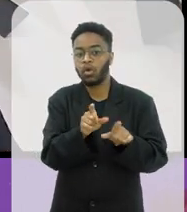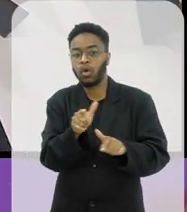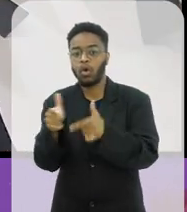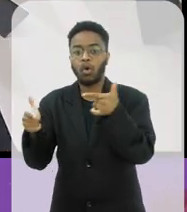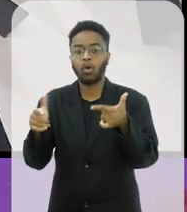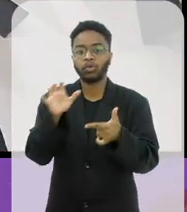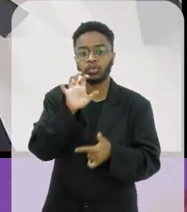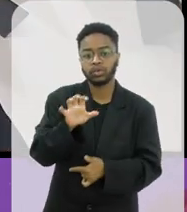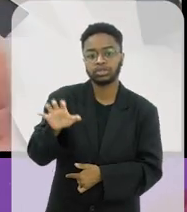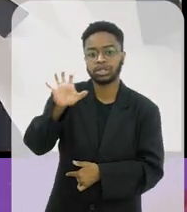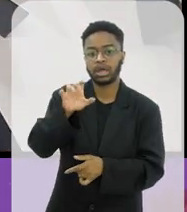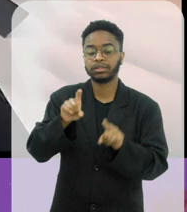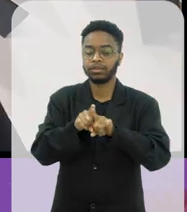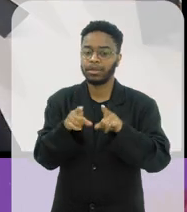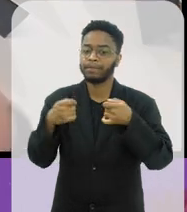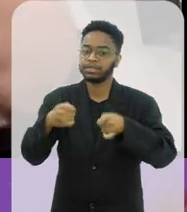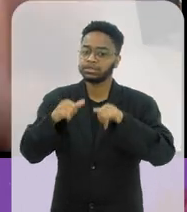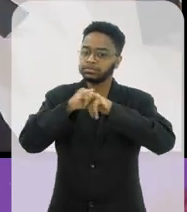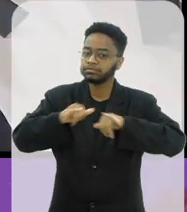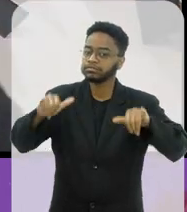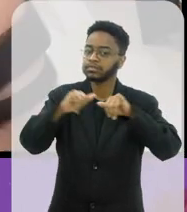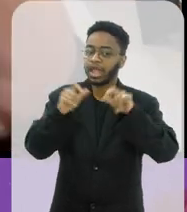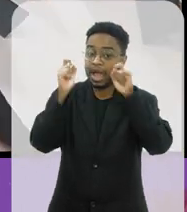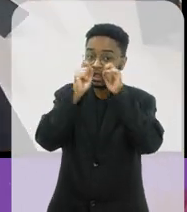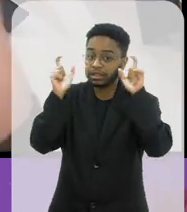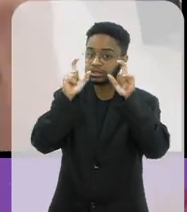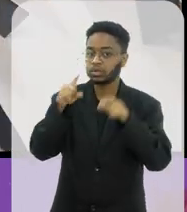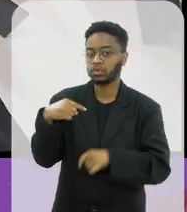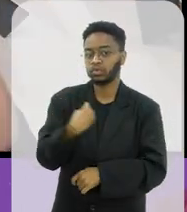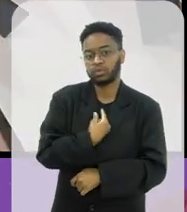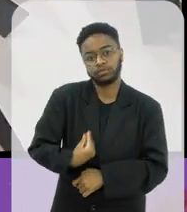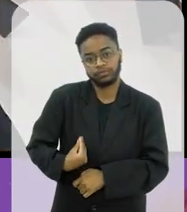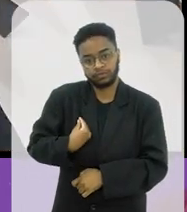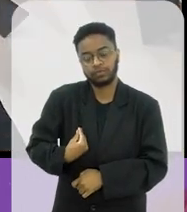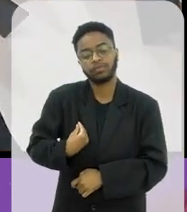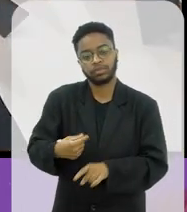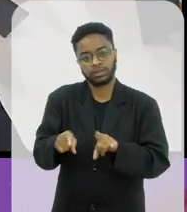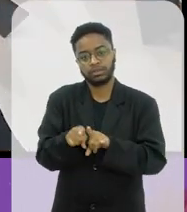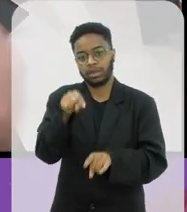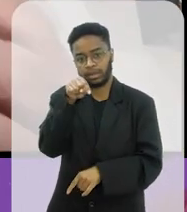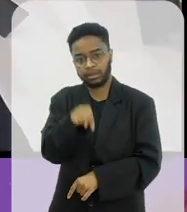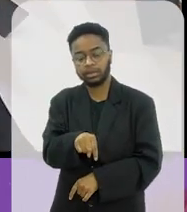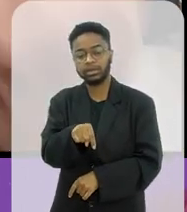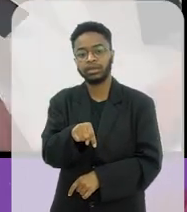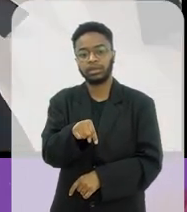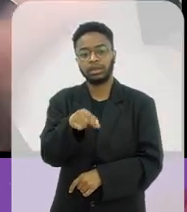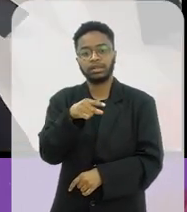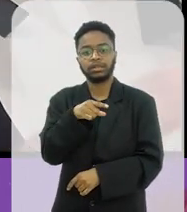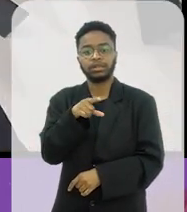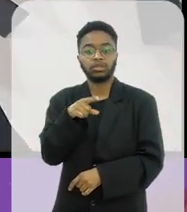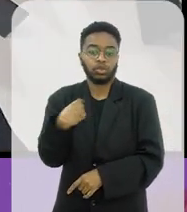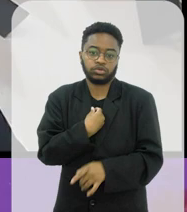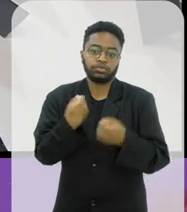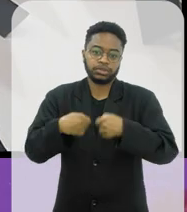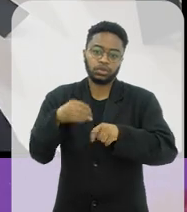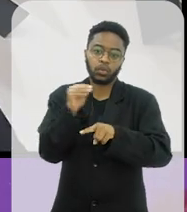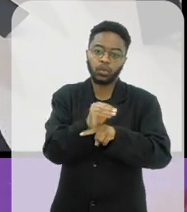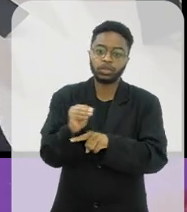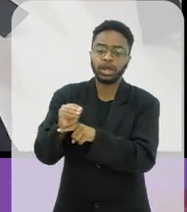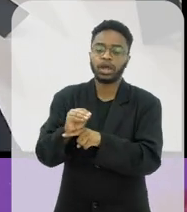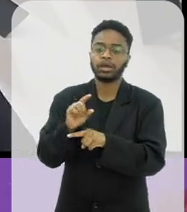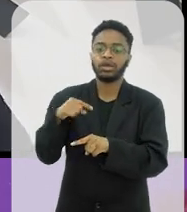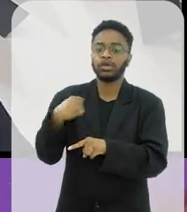estados e que sirva de alerta para nós que vivemos também no clima, a gente saiba começar a cuidar do